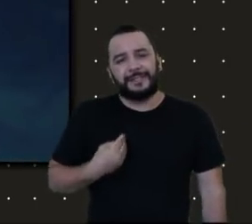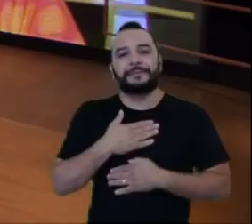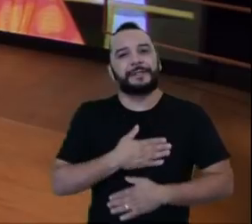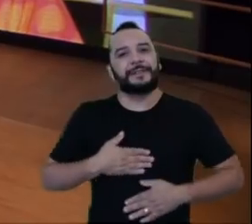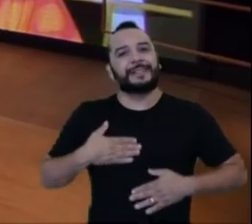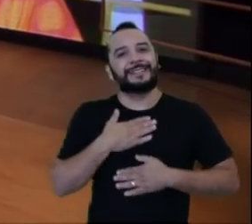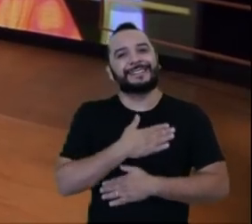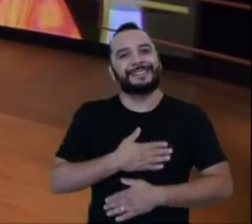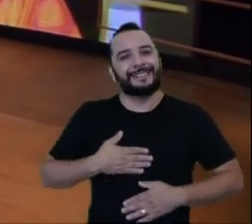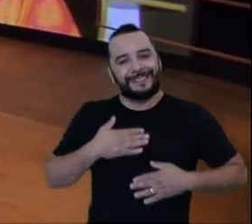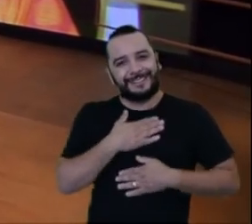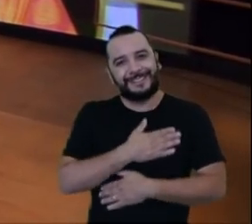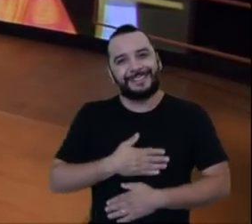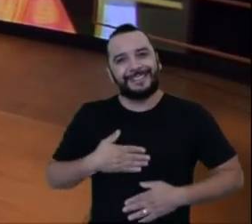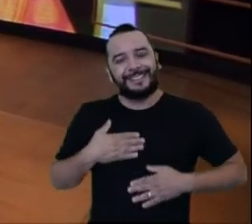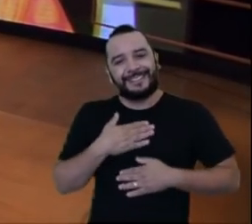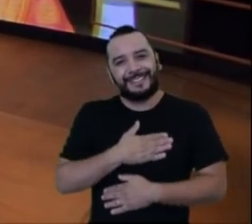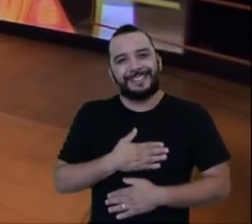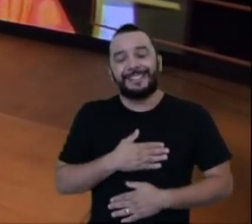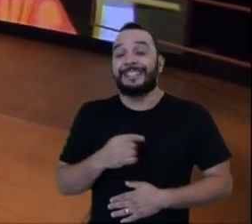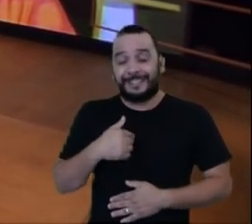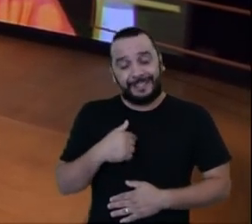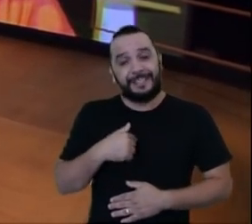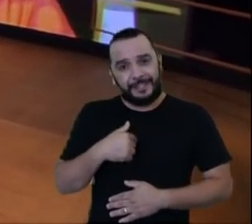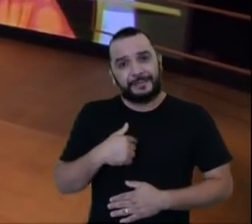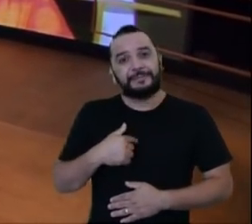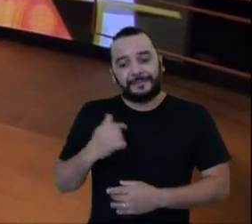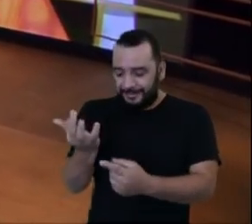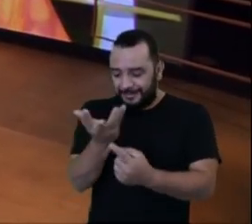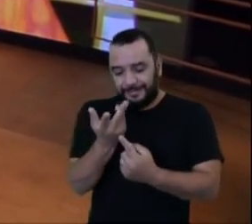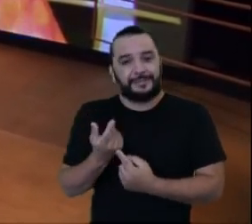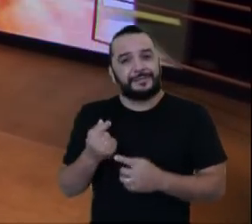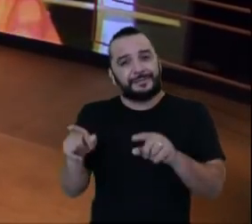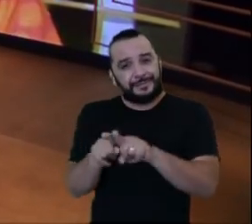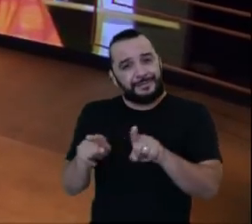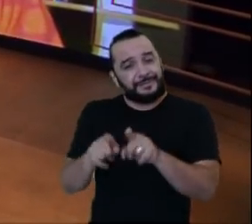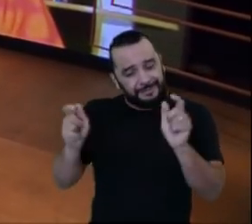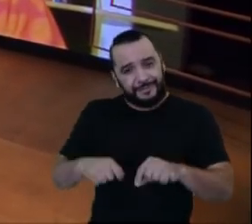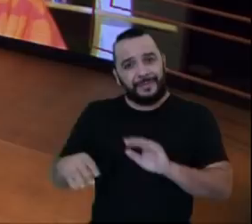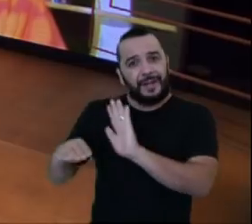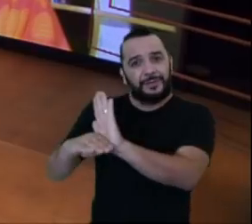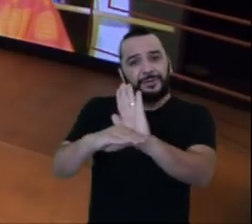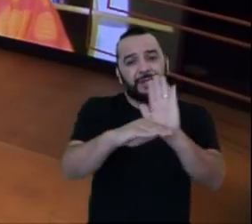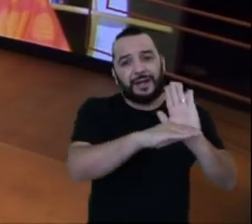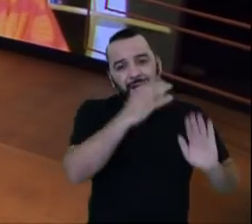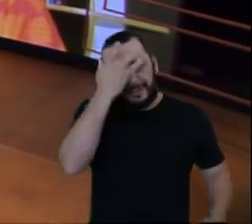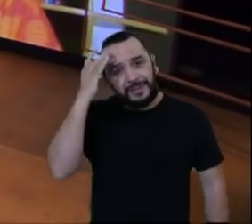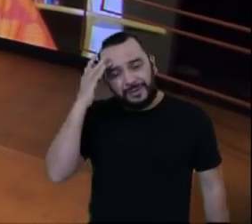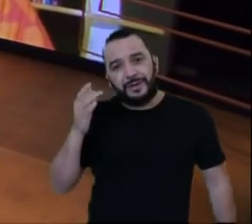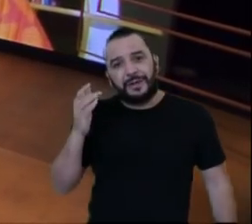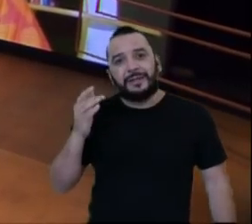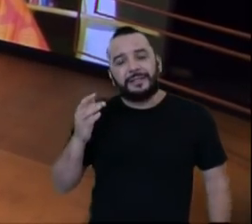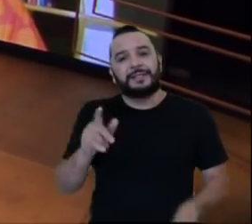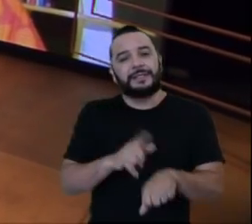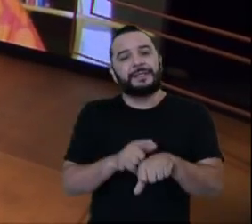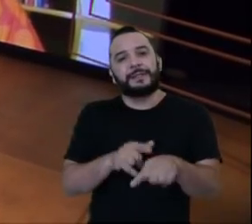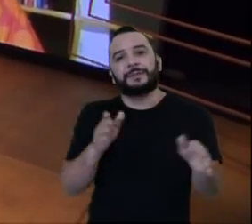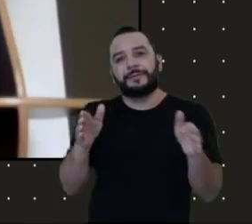possa acreditar, não faz diferença em quê, desde que não seja no mal, no negativo. É o poderoso ciclo